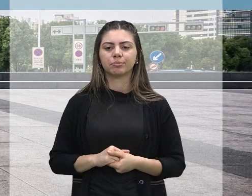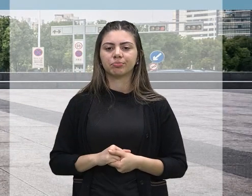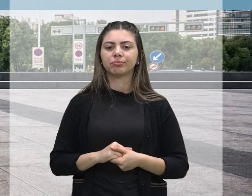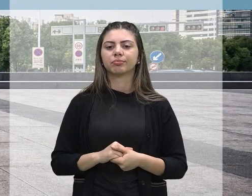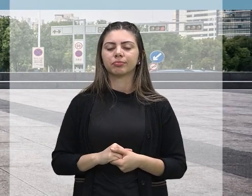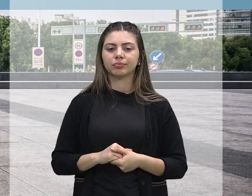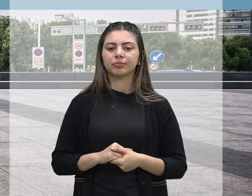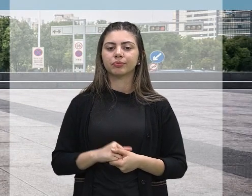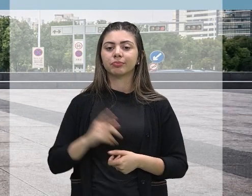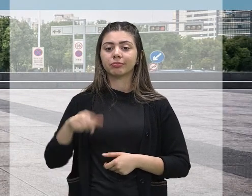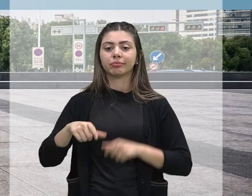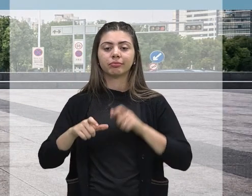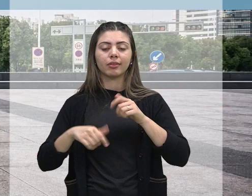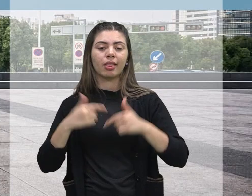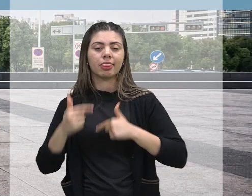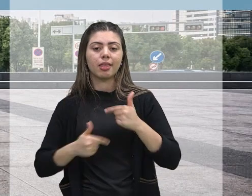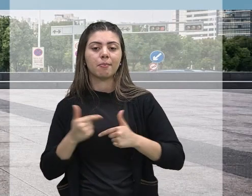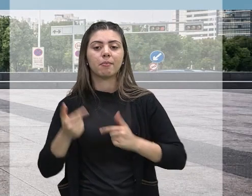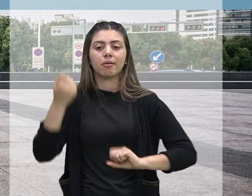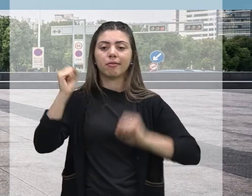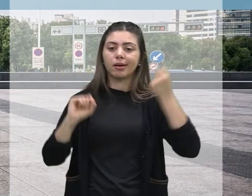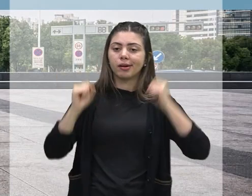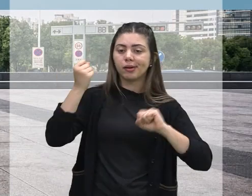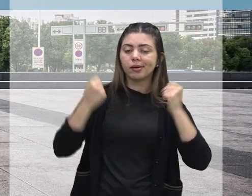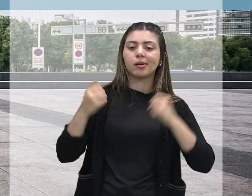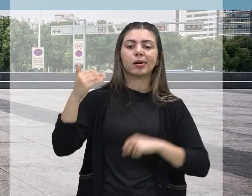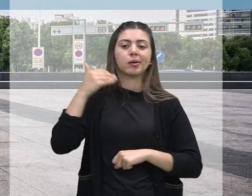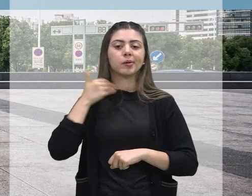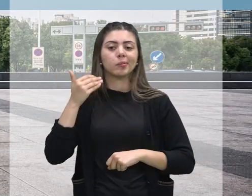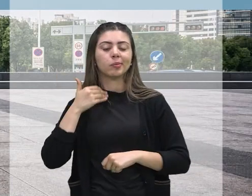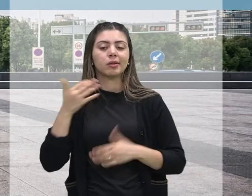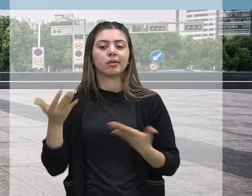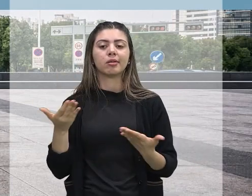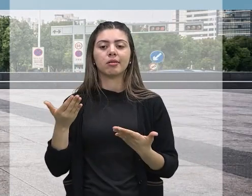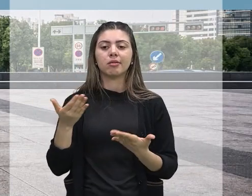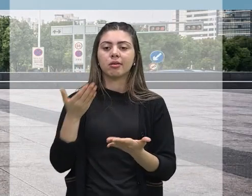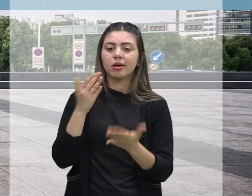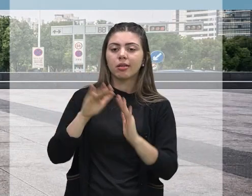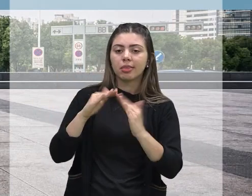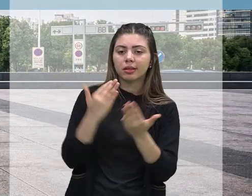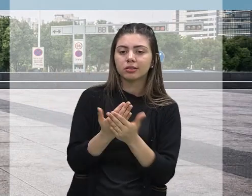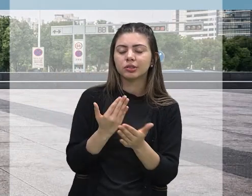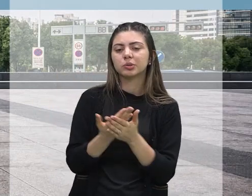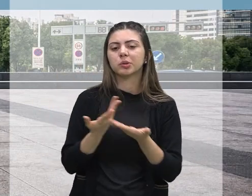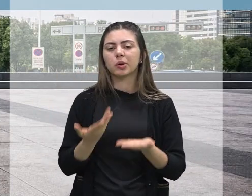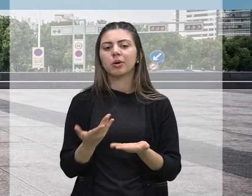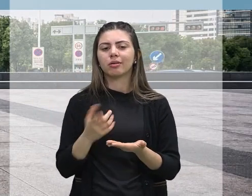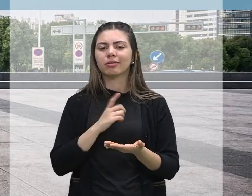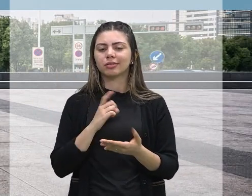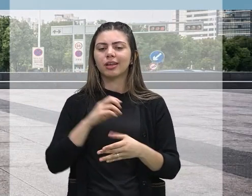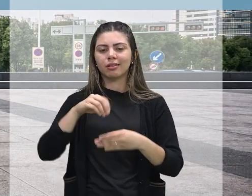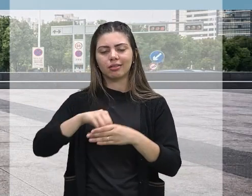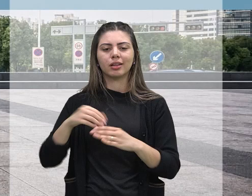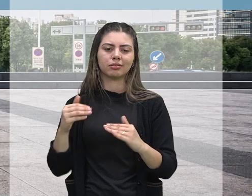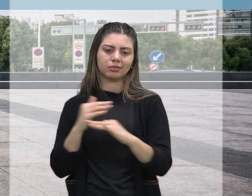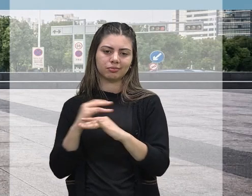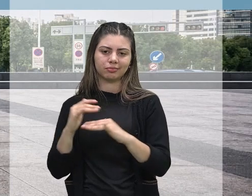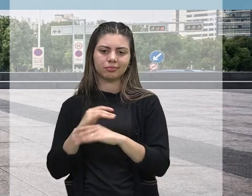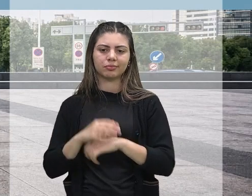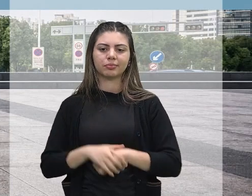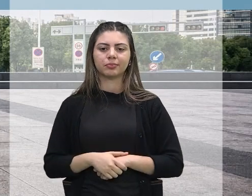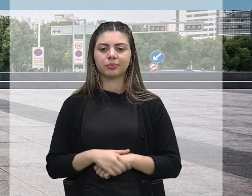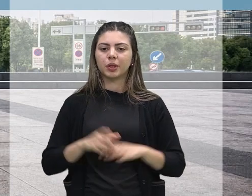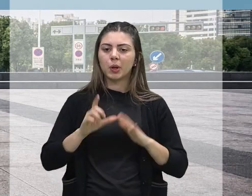então, nas indústrias, nos bancos, nas escolas, tudo aquilo que forma ali, né, organiza a cidade.